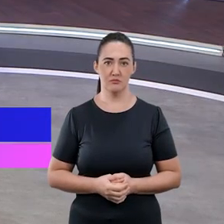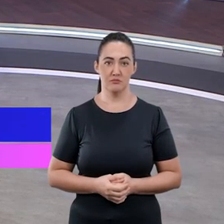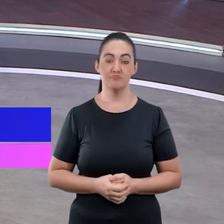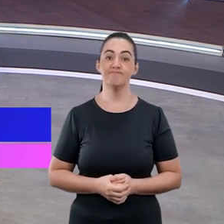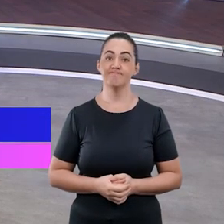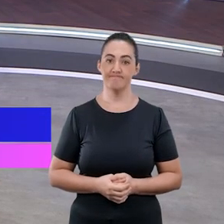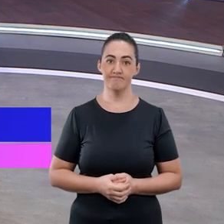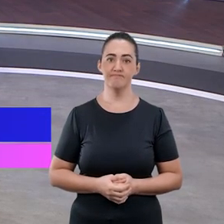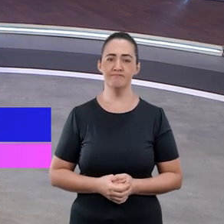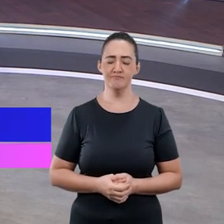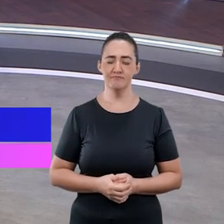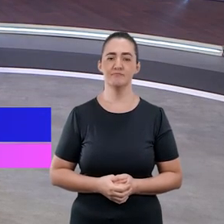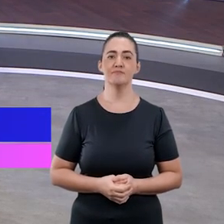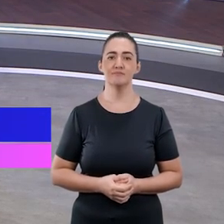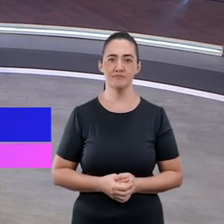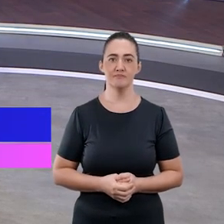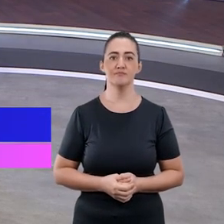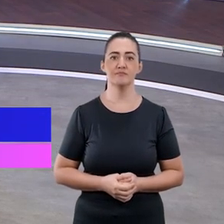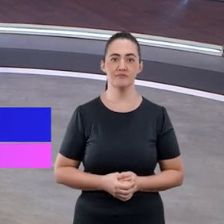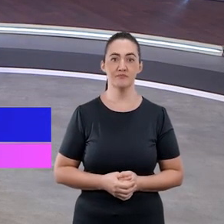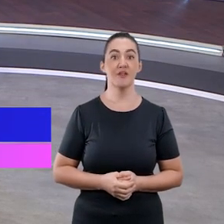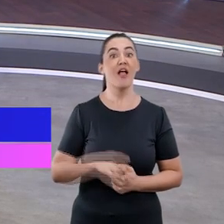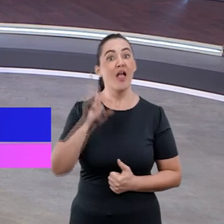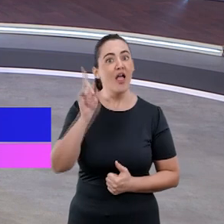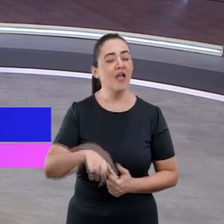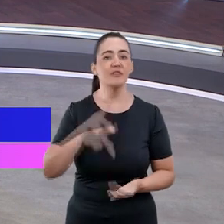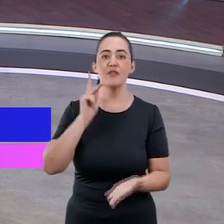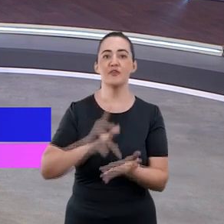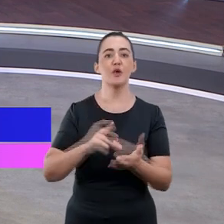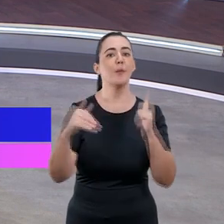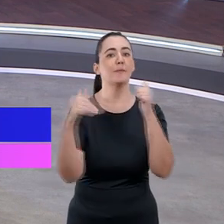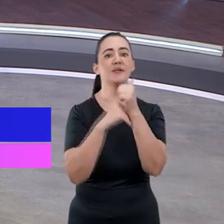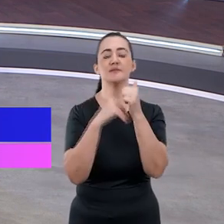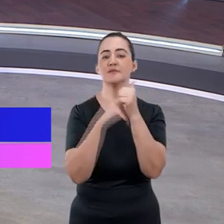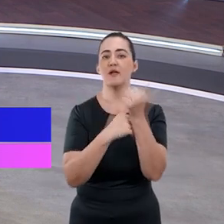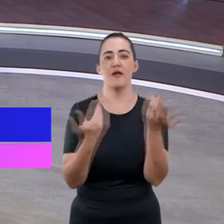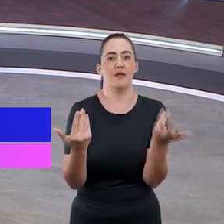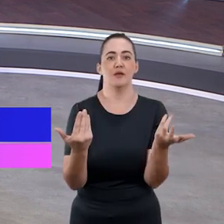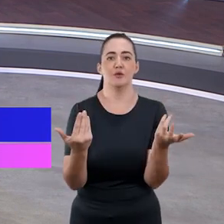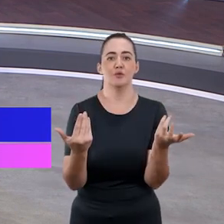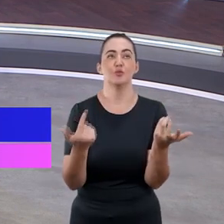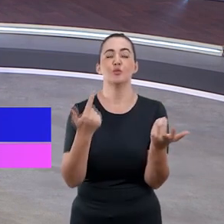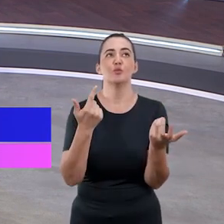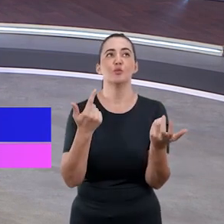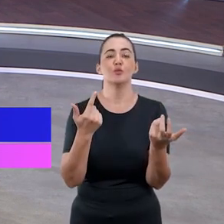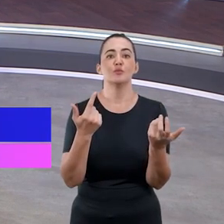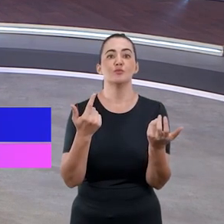Esse é um grande enigma, um grande mistério que temos na palavra de Deus. Mas há algumas